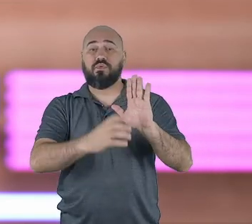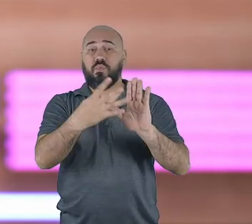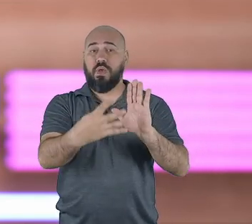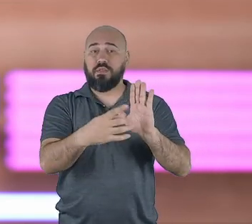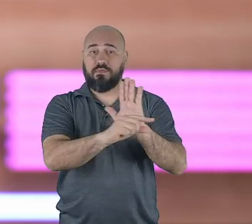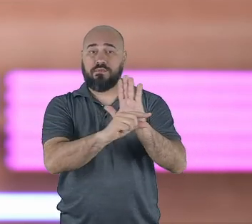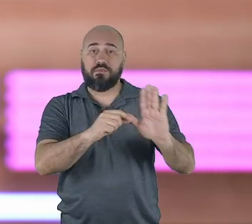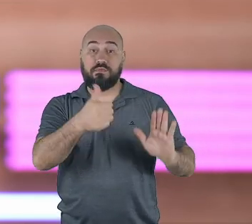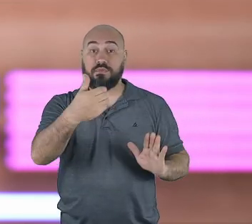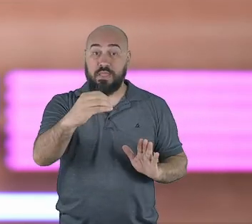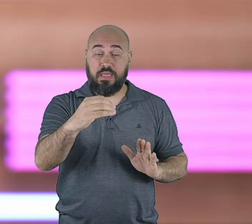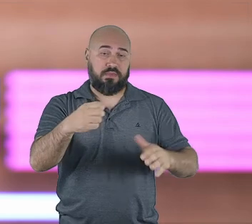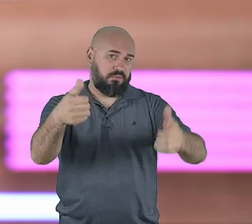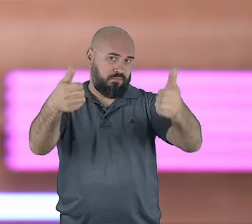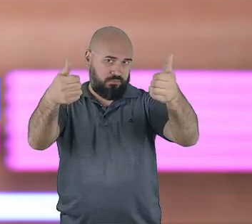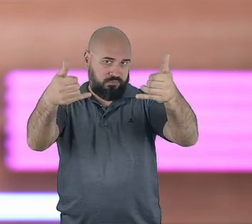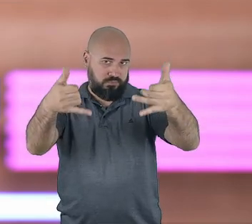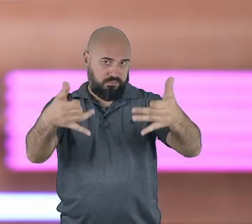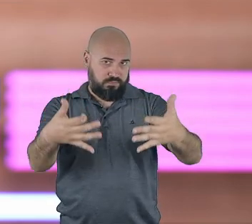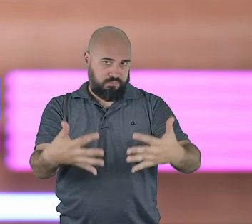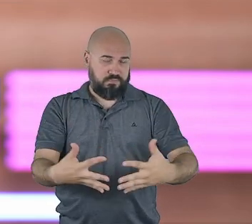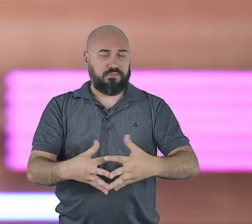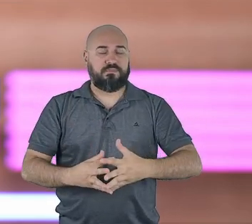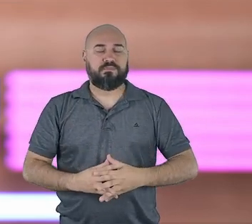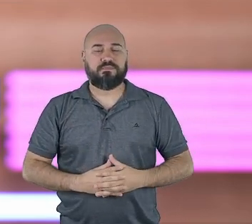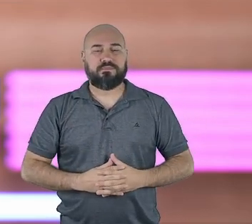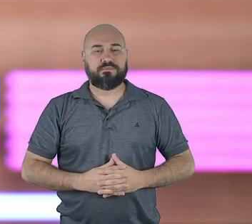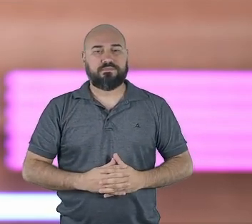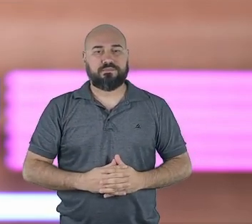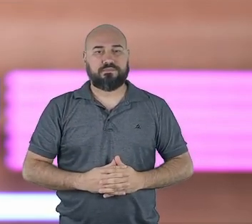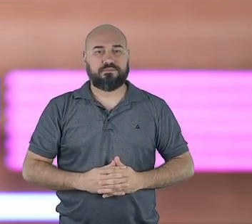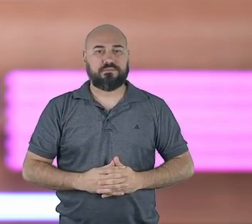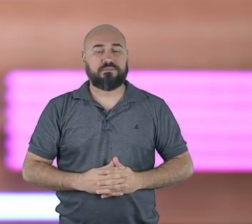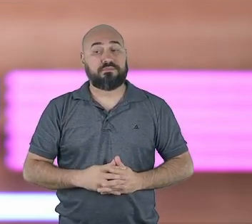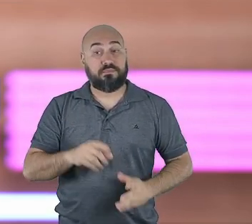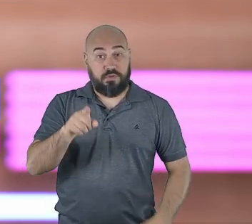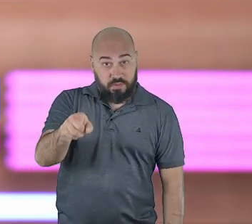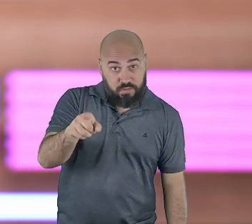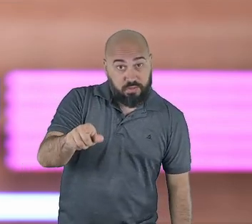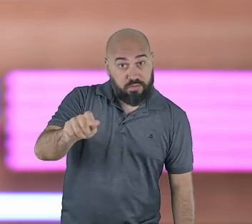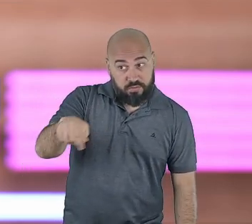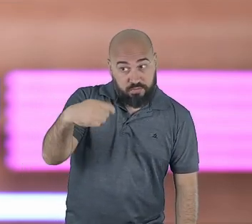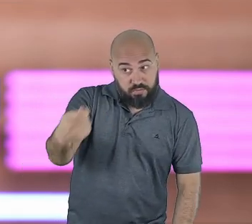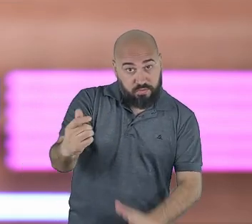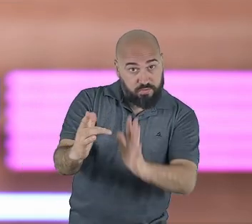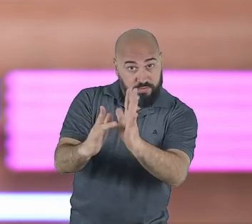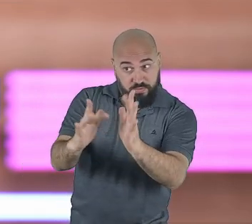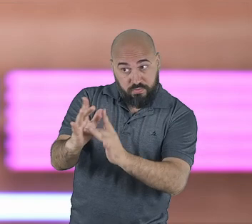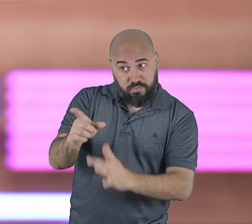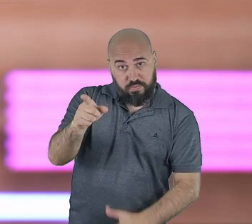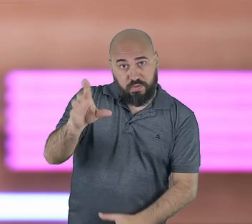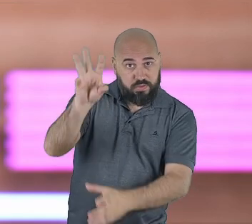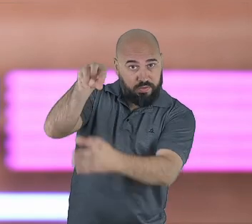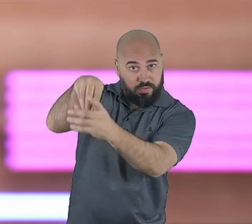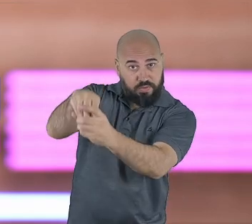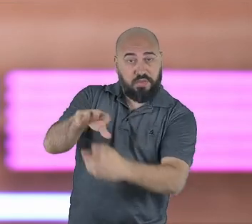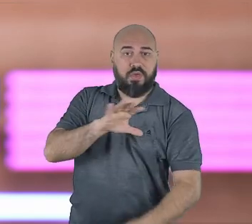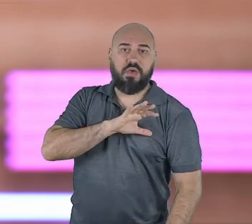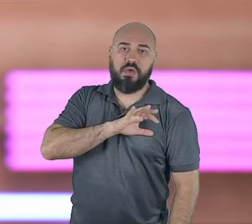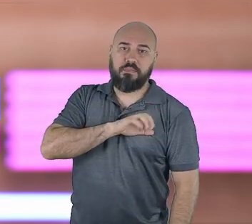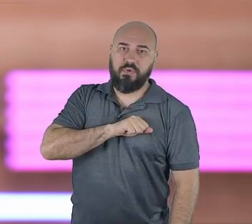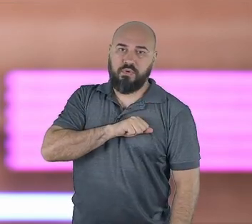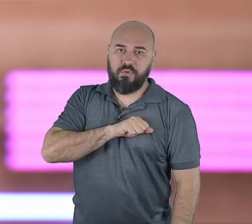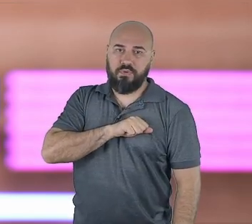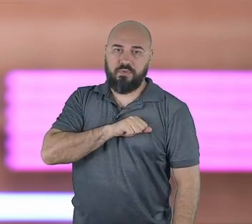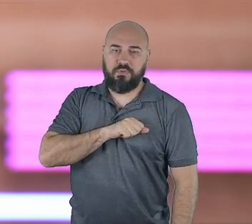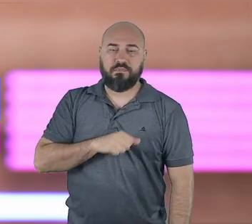4, versículo 10, diz assim, que nisto consiste o amor. Não em que nós